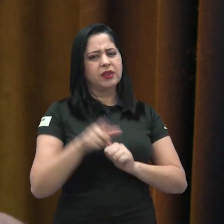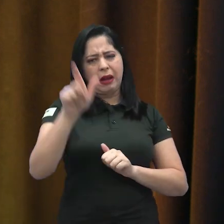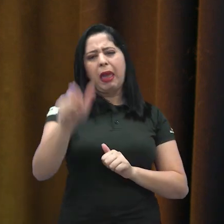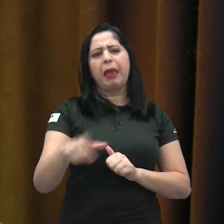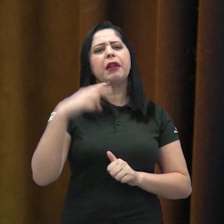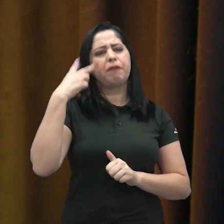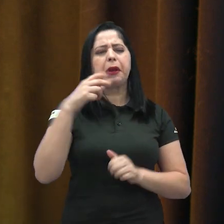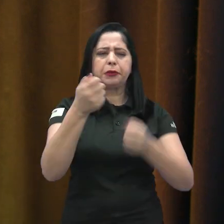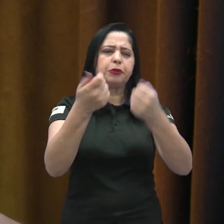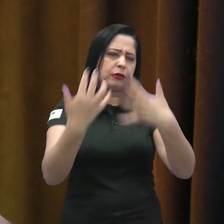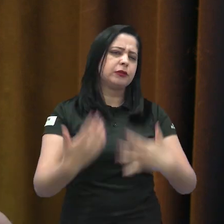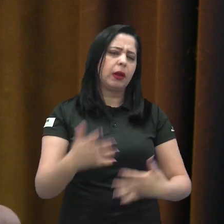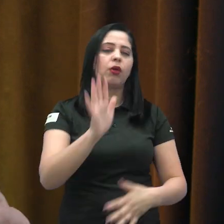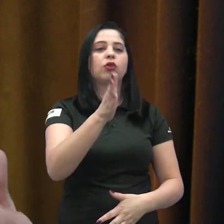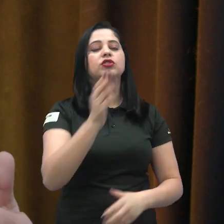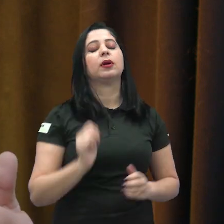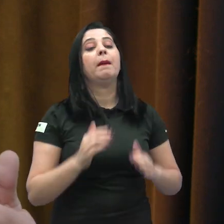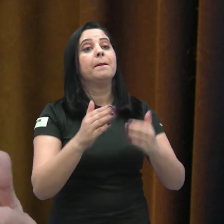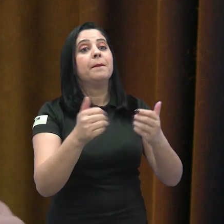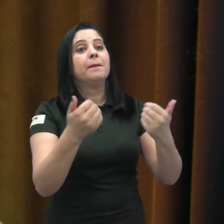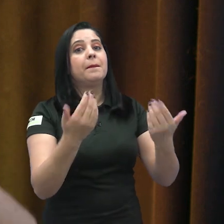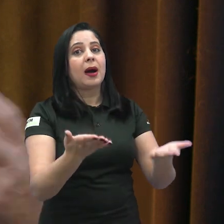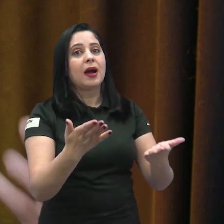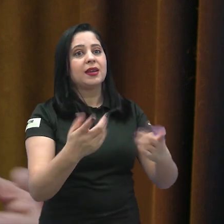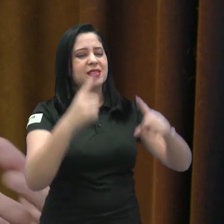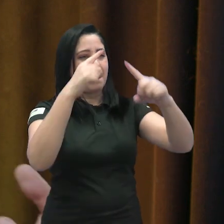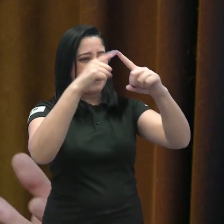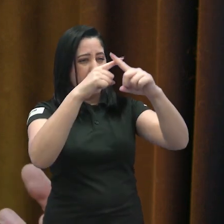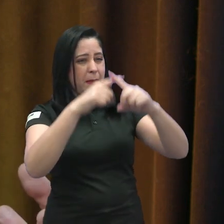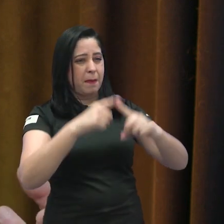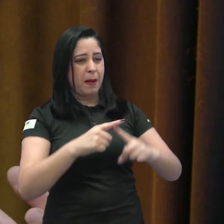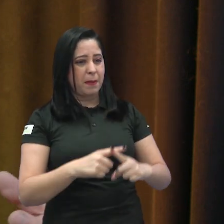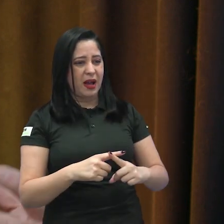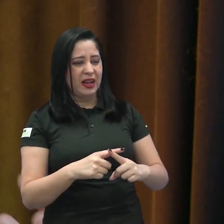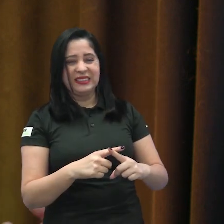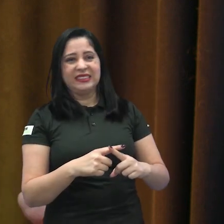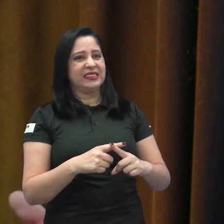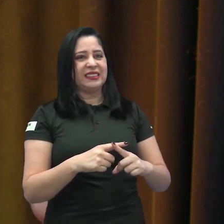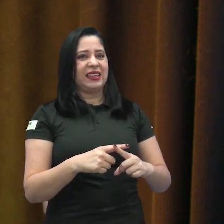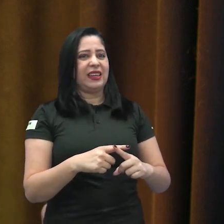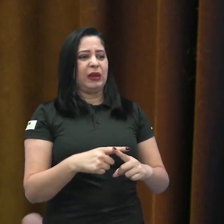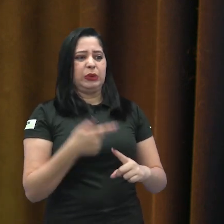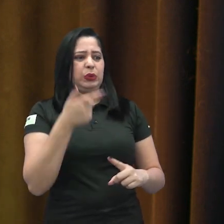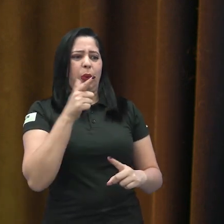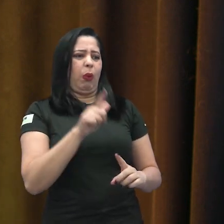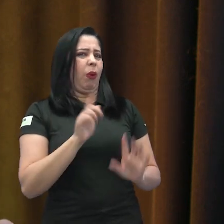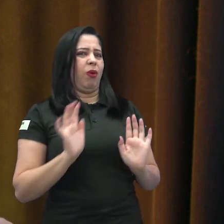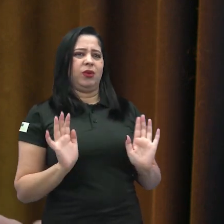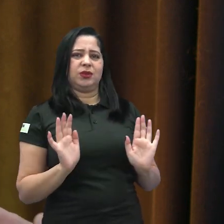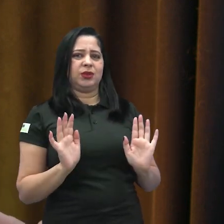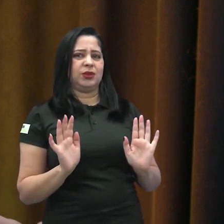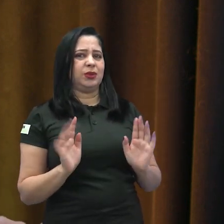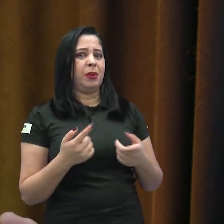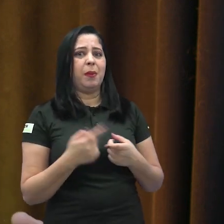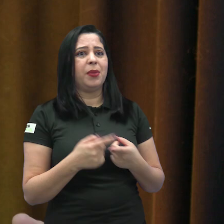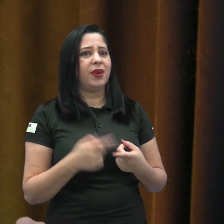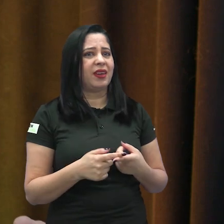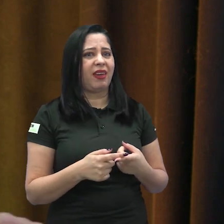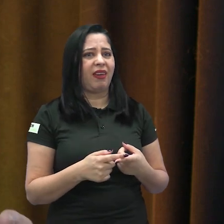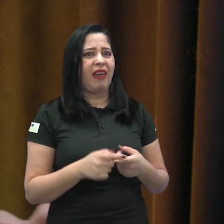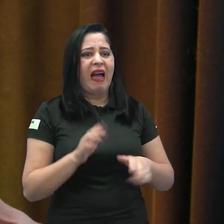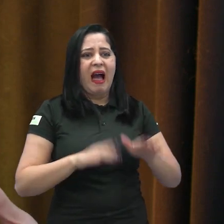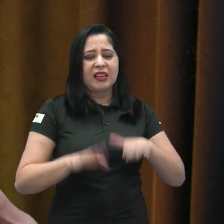Santiago comentou. E a competição em si, para mim, era muito difícil, porque eu tinha